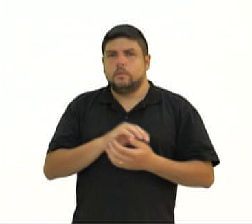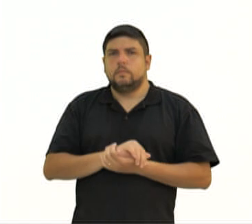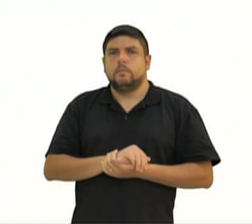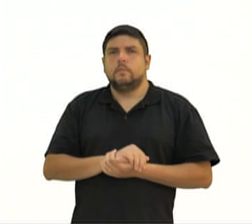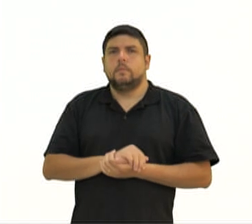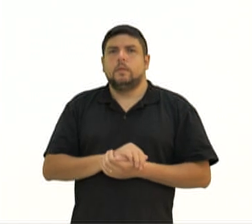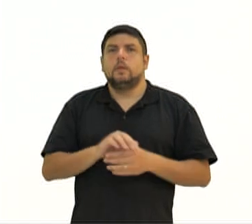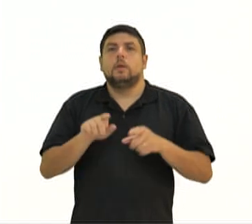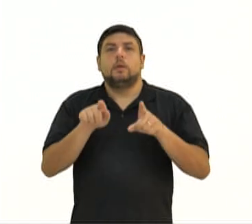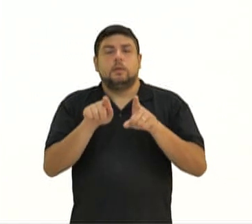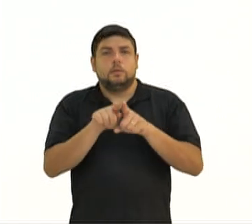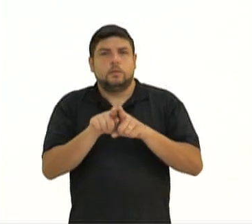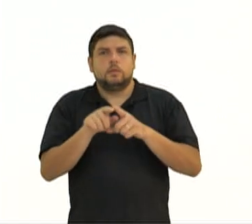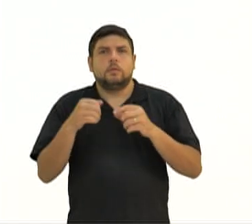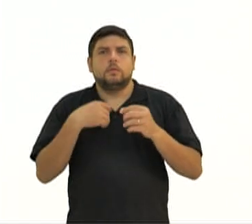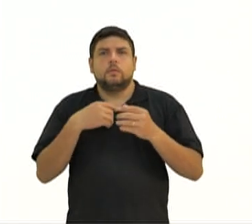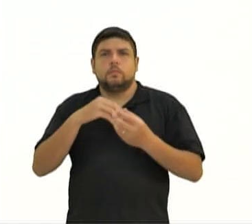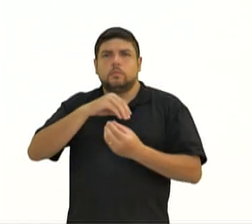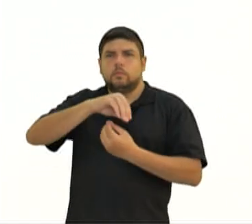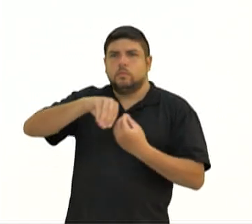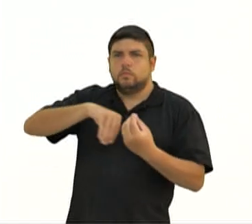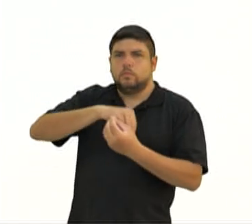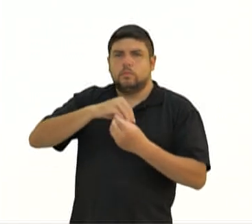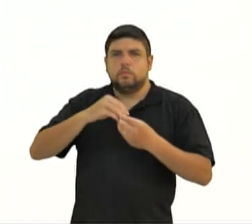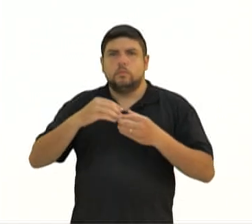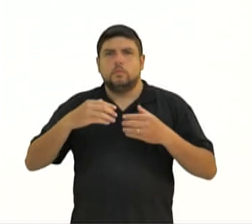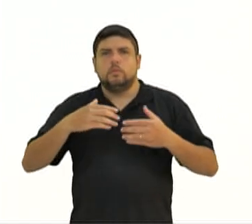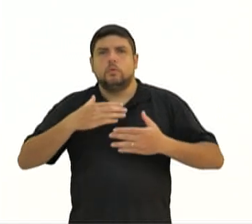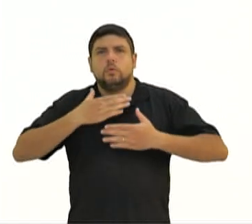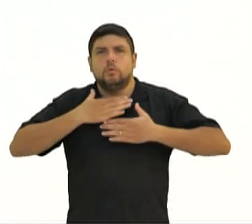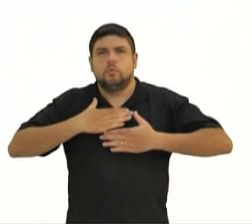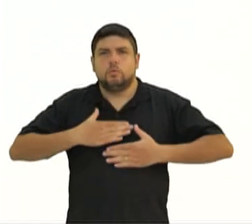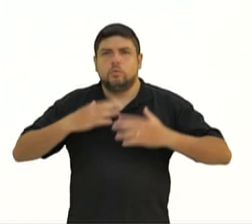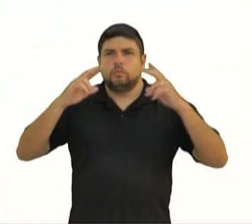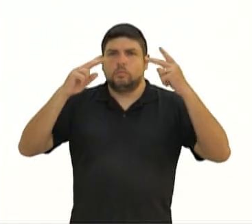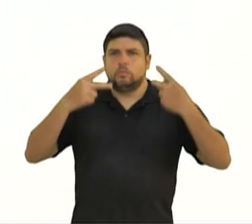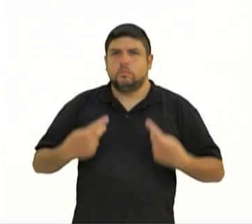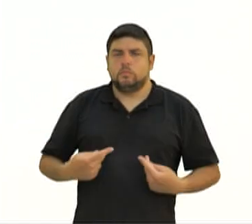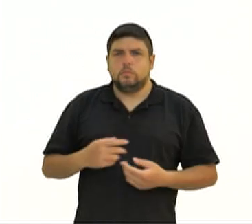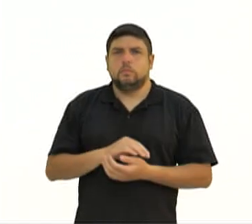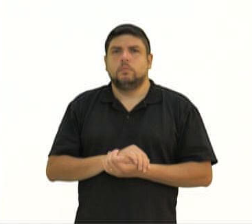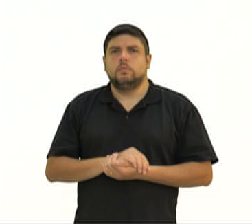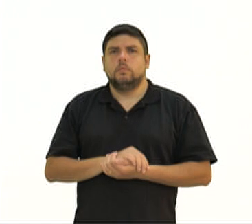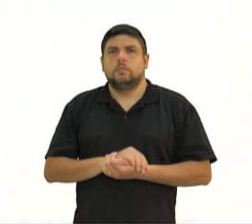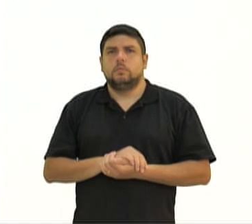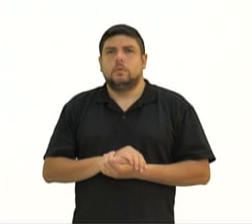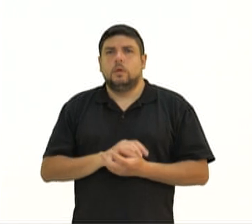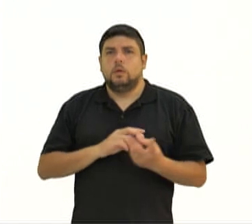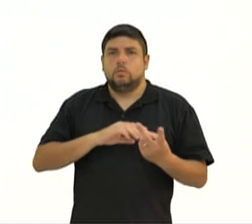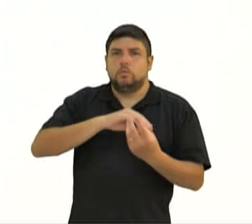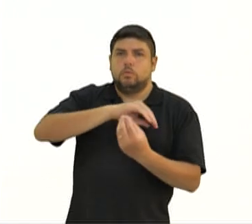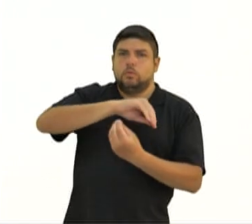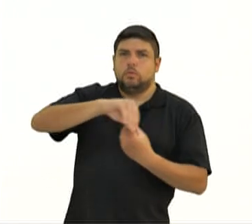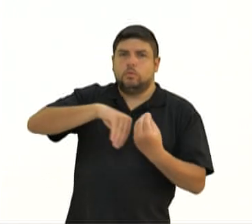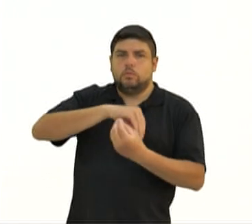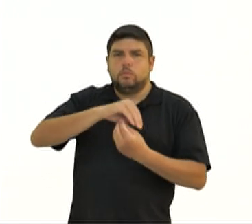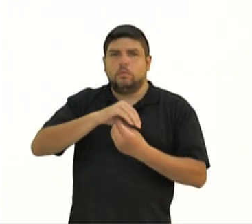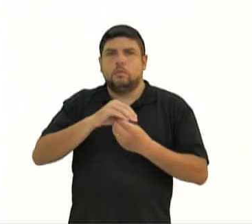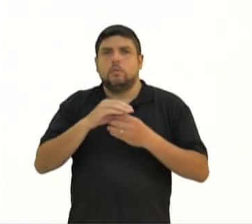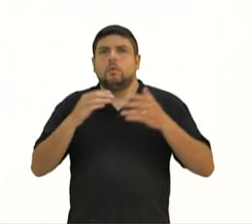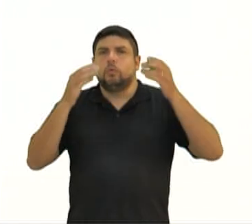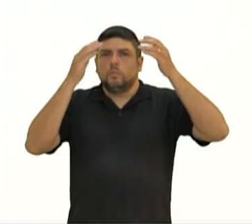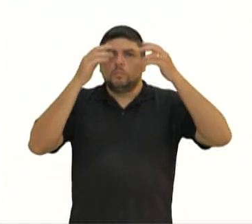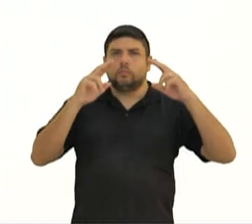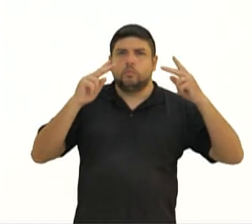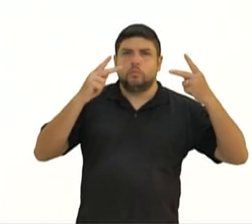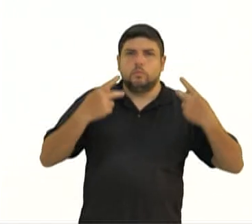parte do corpo e do homem, e misturando as duas dá antropozoomórficas, né? Que são as duas